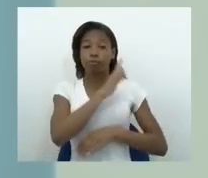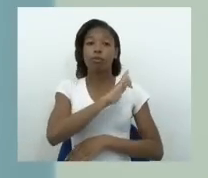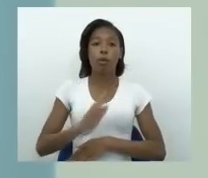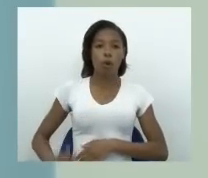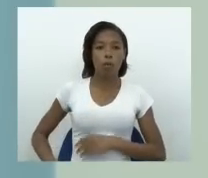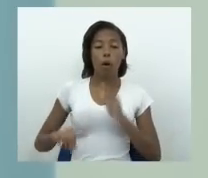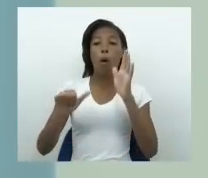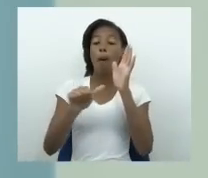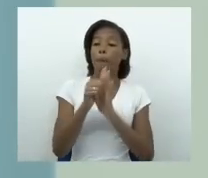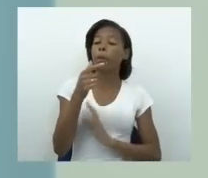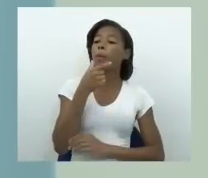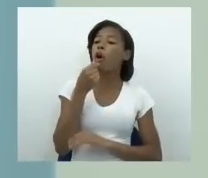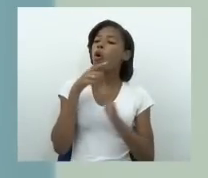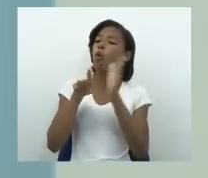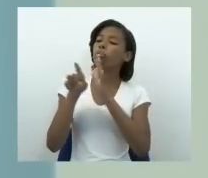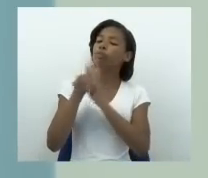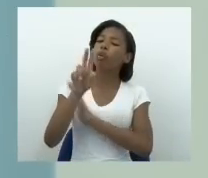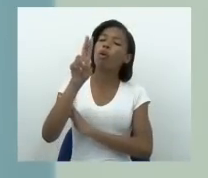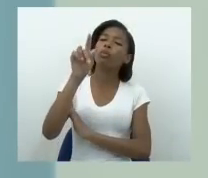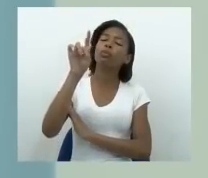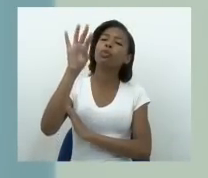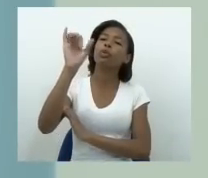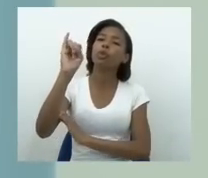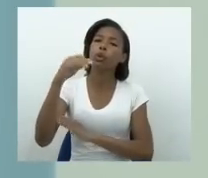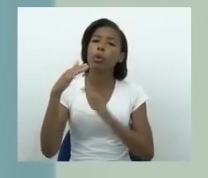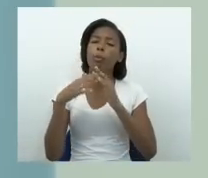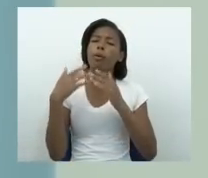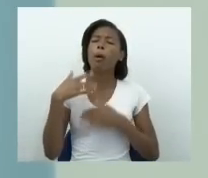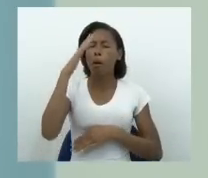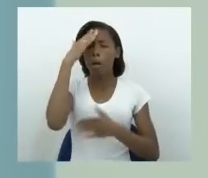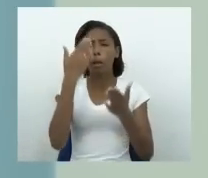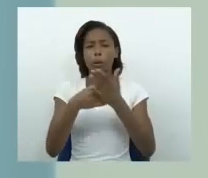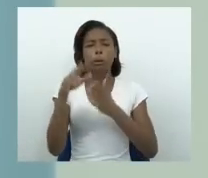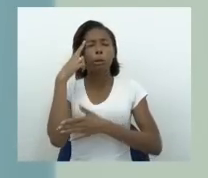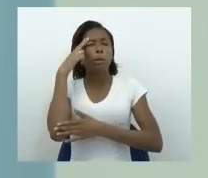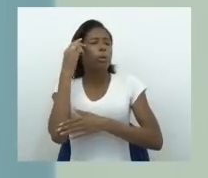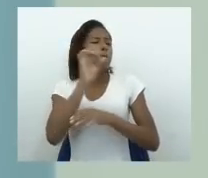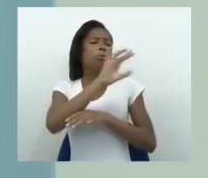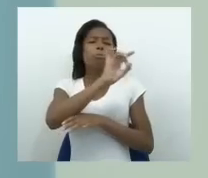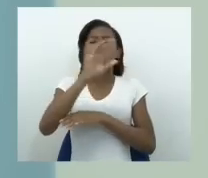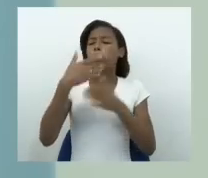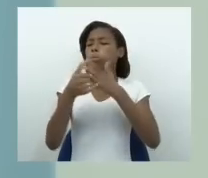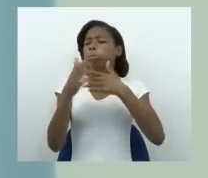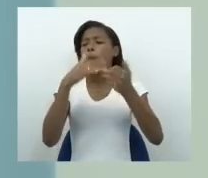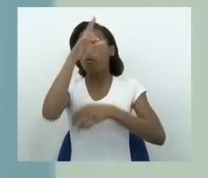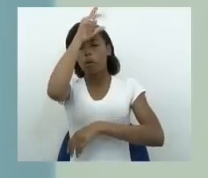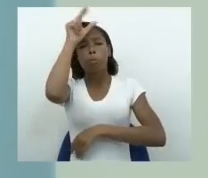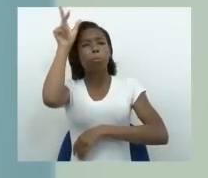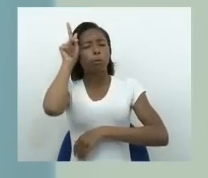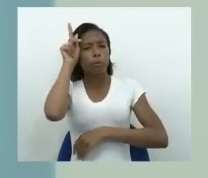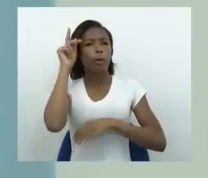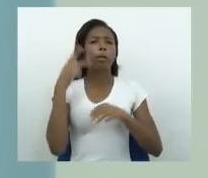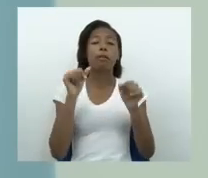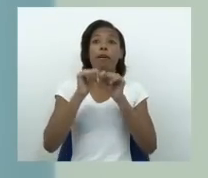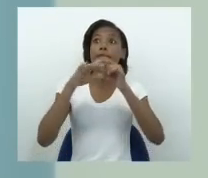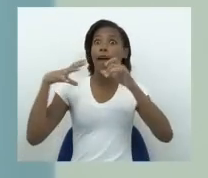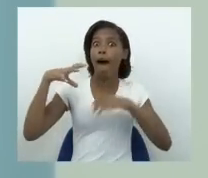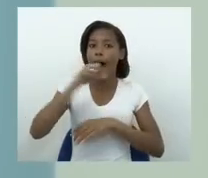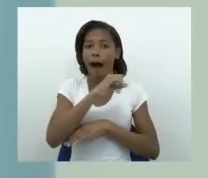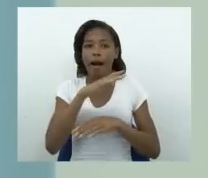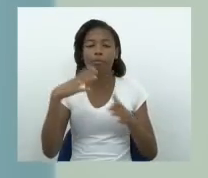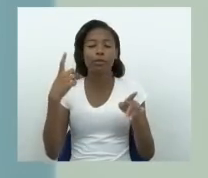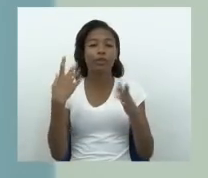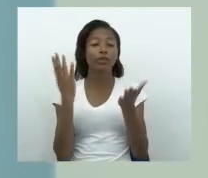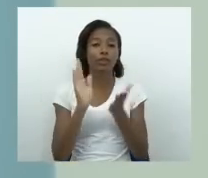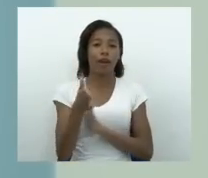responder, portanto, é o candidato Guti. Candidatos, acredito que seria o sonho de qualquer prefeito poder resolver de uma só vez